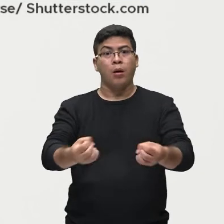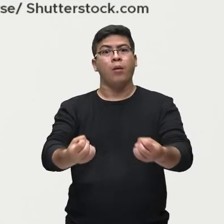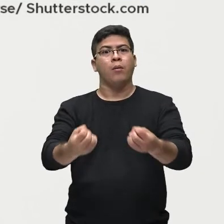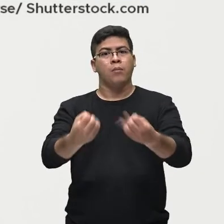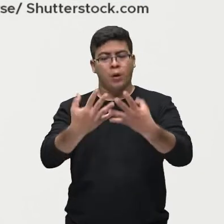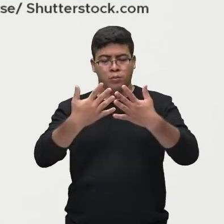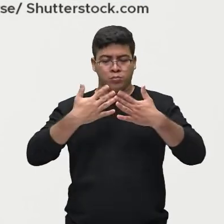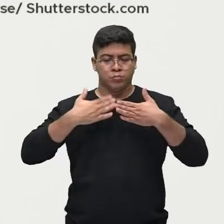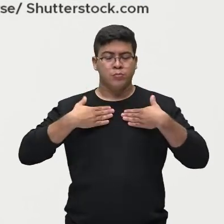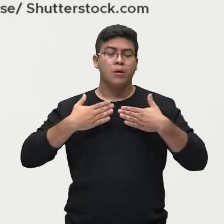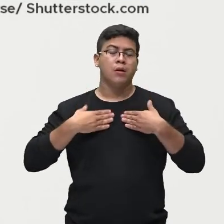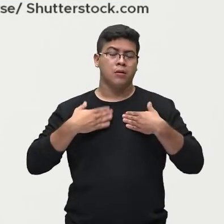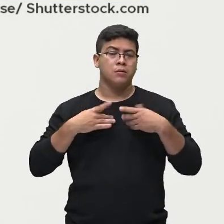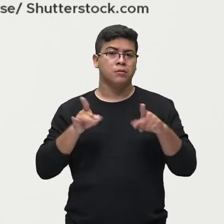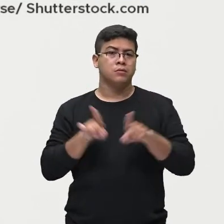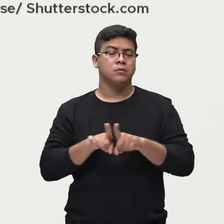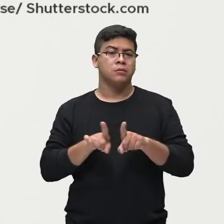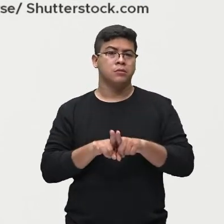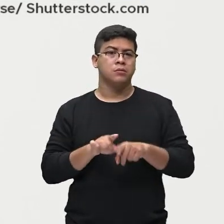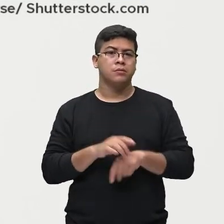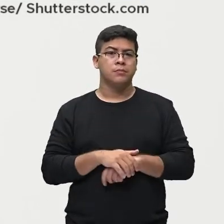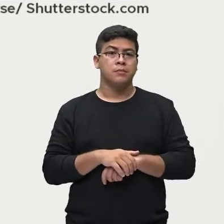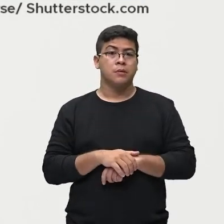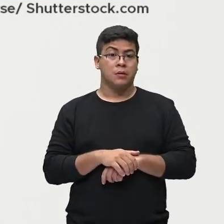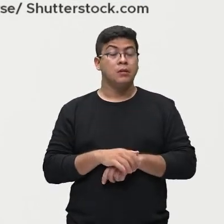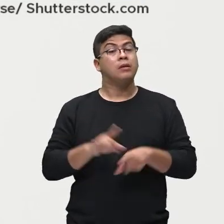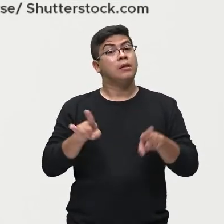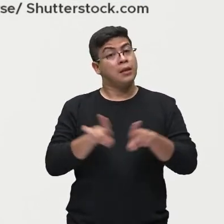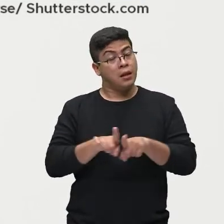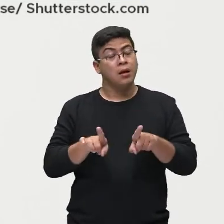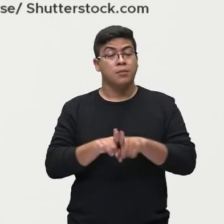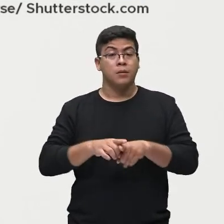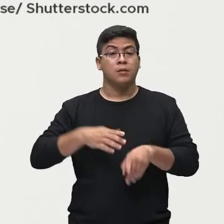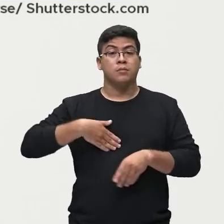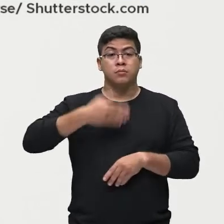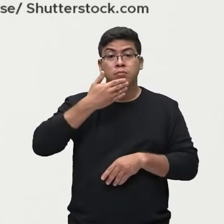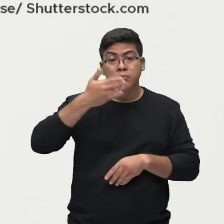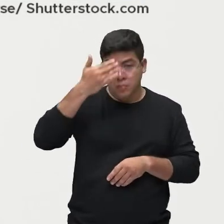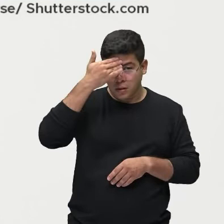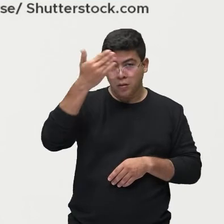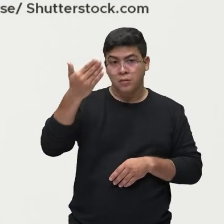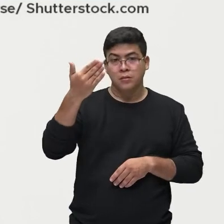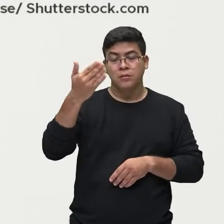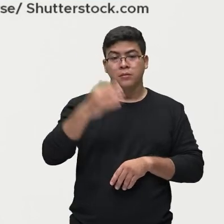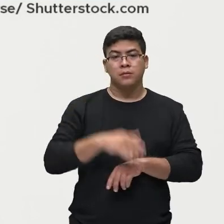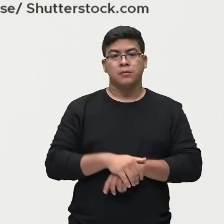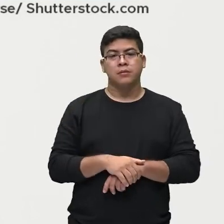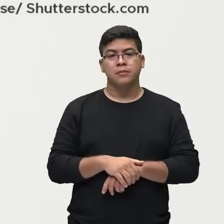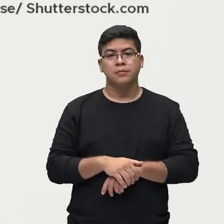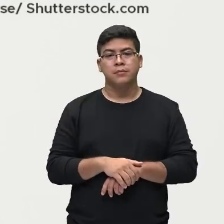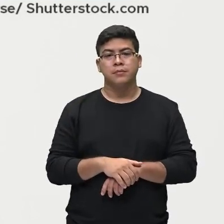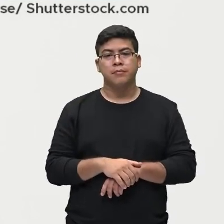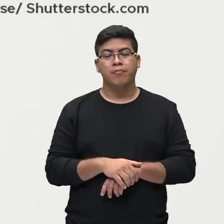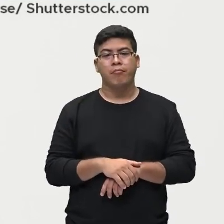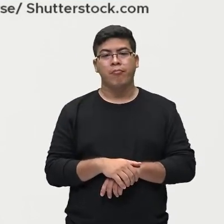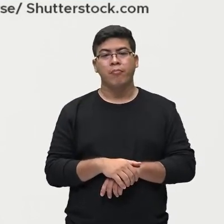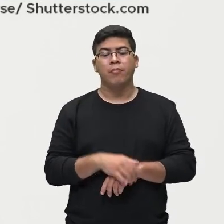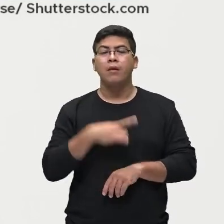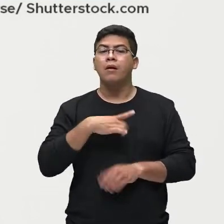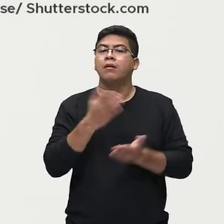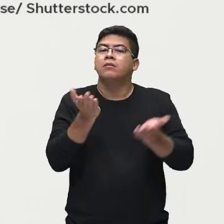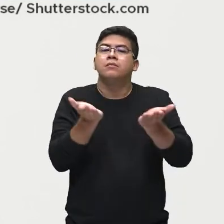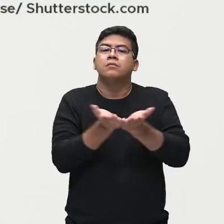é algo bom para o islamismo, né? De acordo com a Sharia islâmica, espera-se que o muçulmano